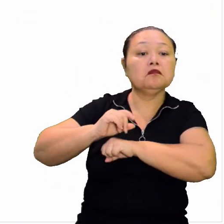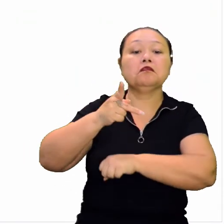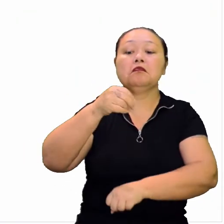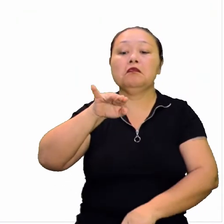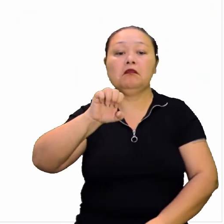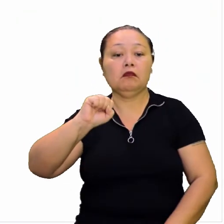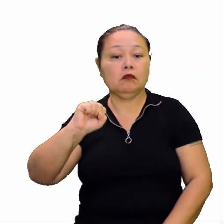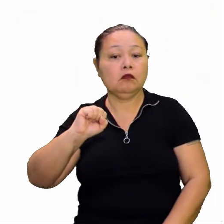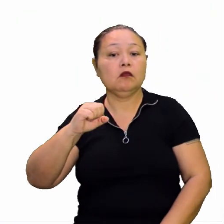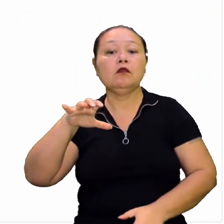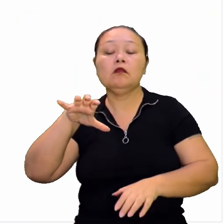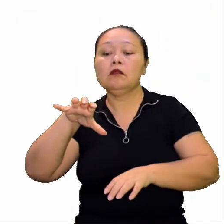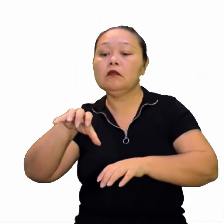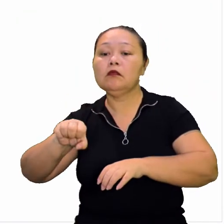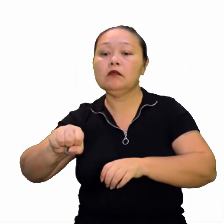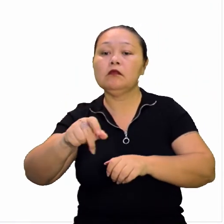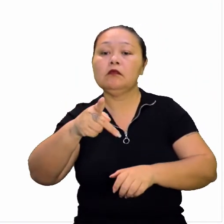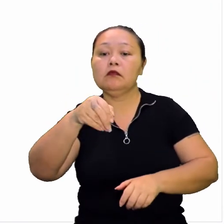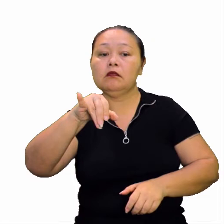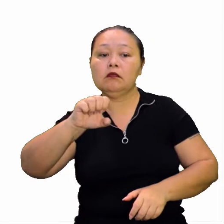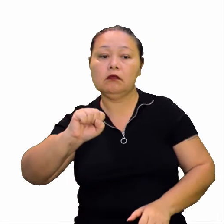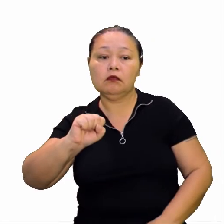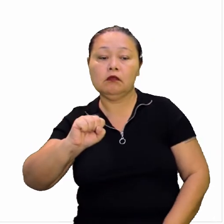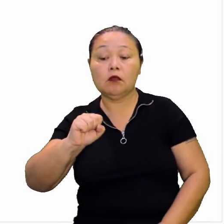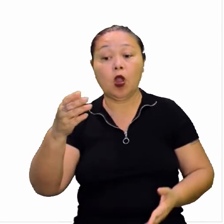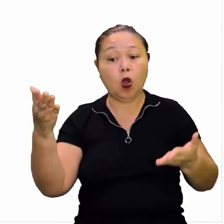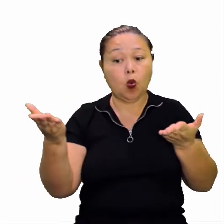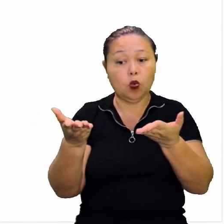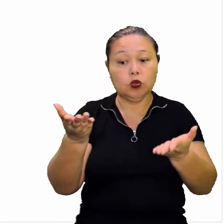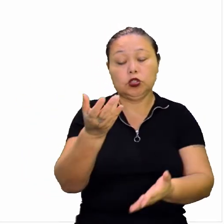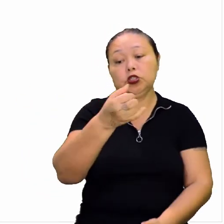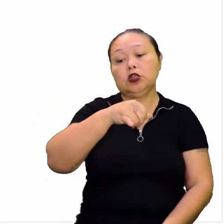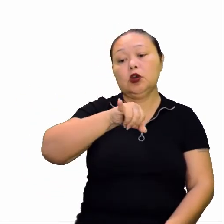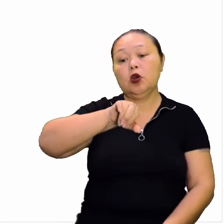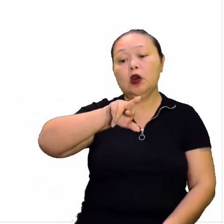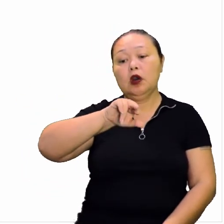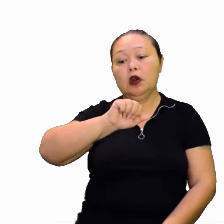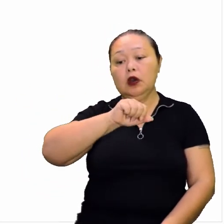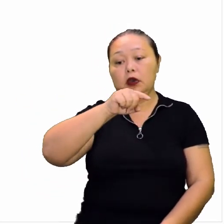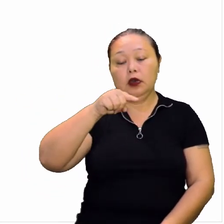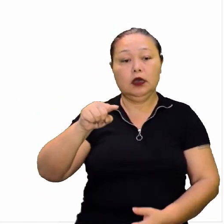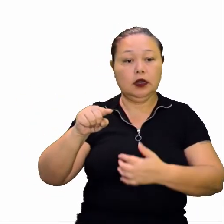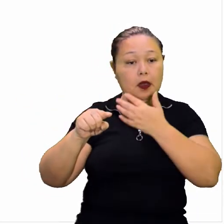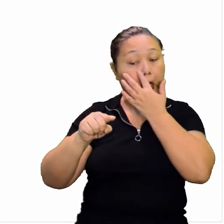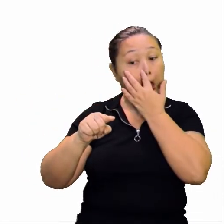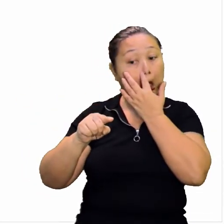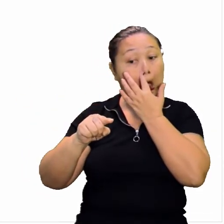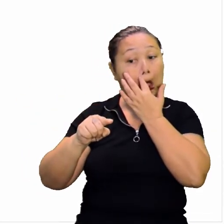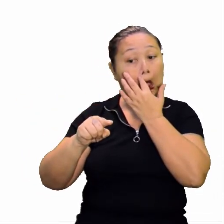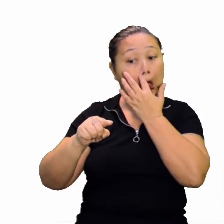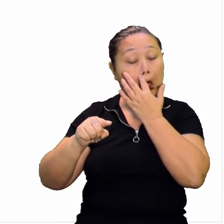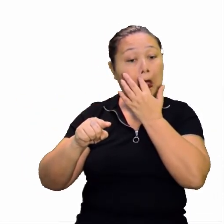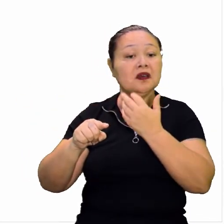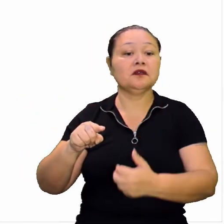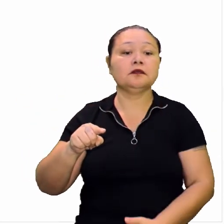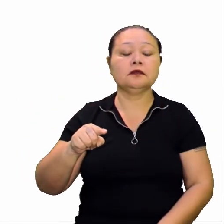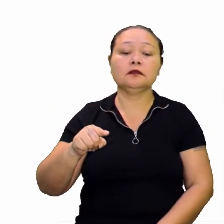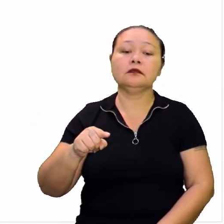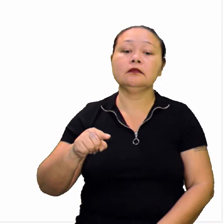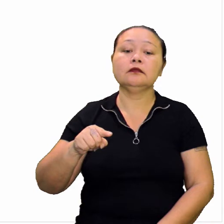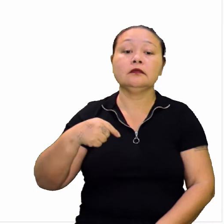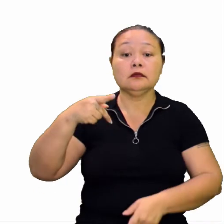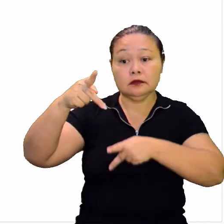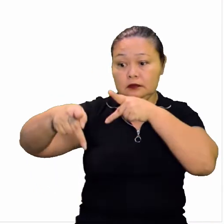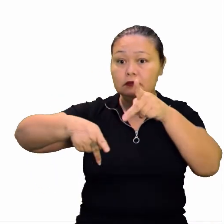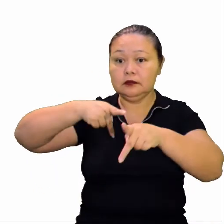persas, eles ocuparam a região da Pérsia, que é hoje o atual região do Irã.